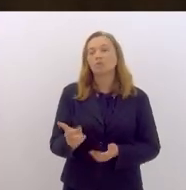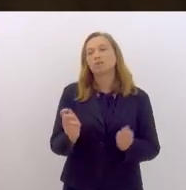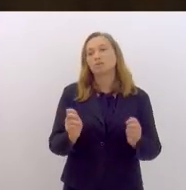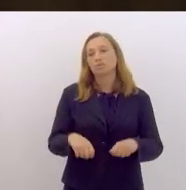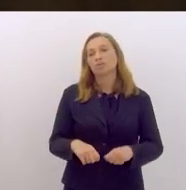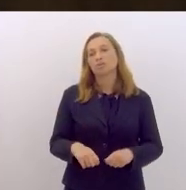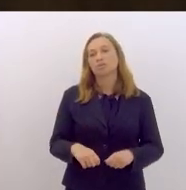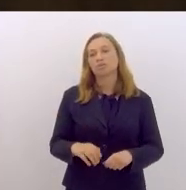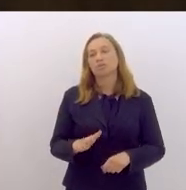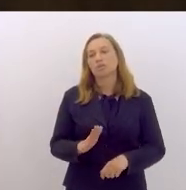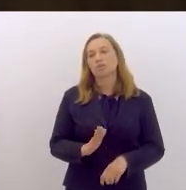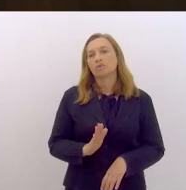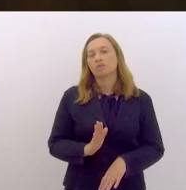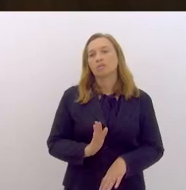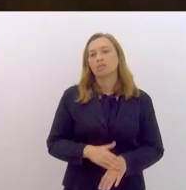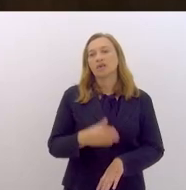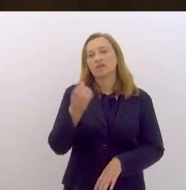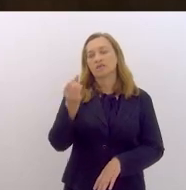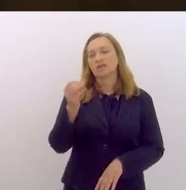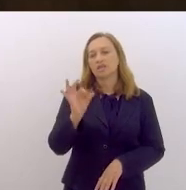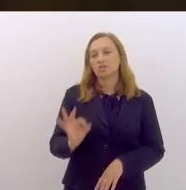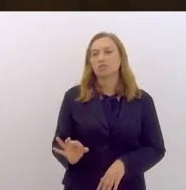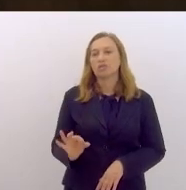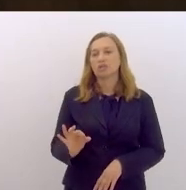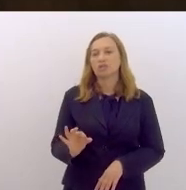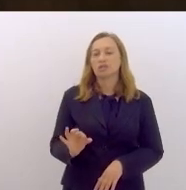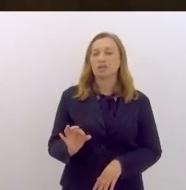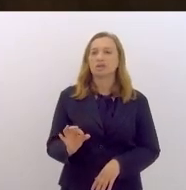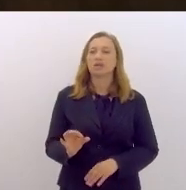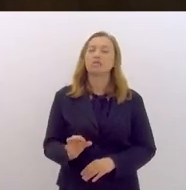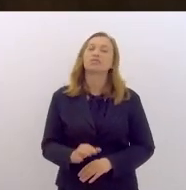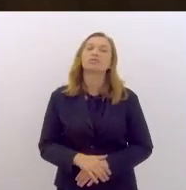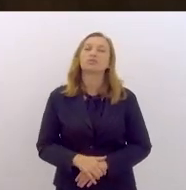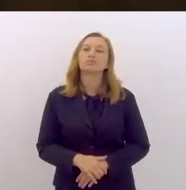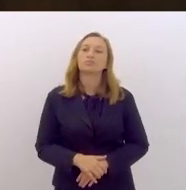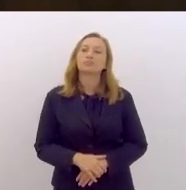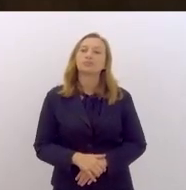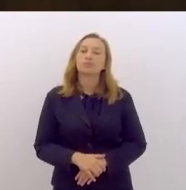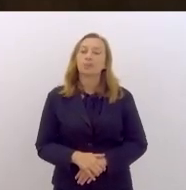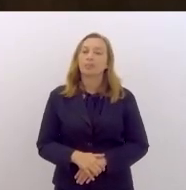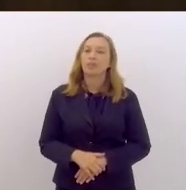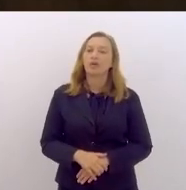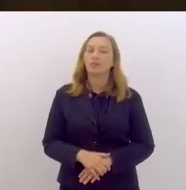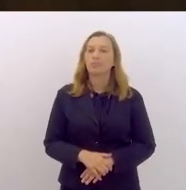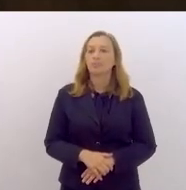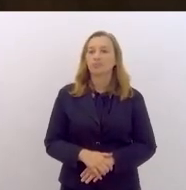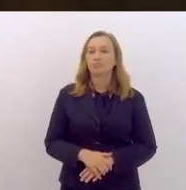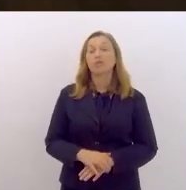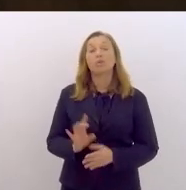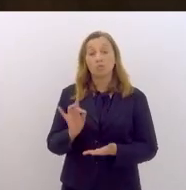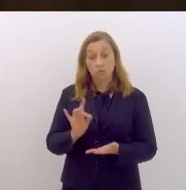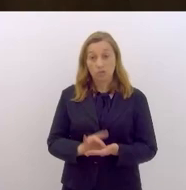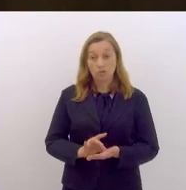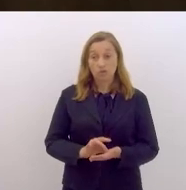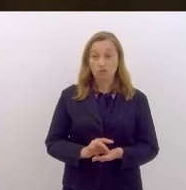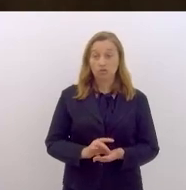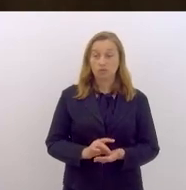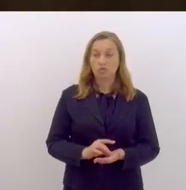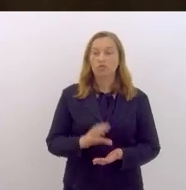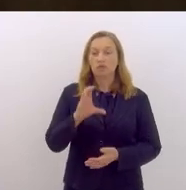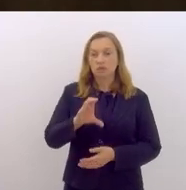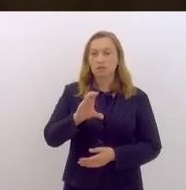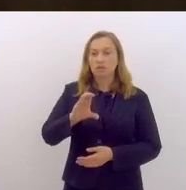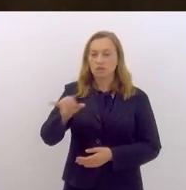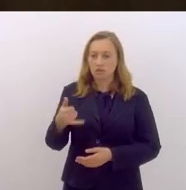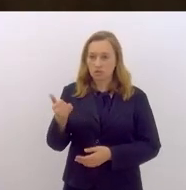por esse acréscimo sobre emolumentos de 2 pontos percentuais. O parecer original da